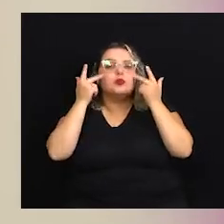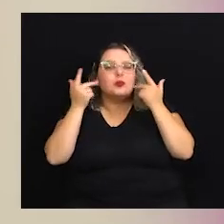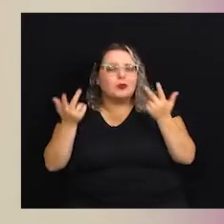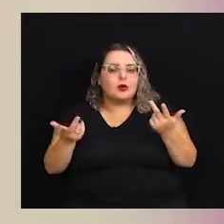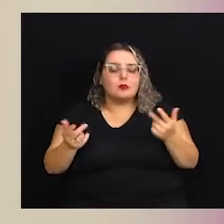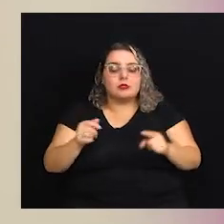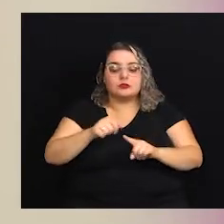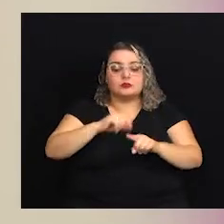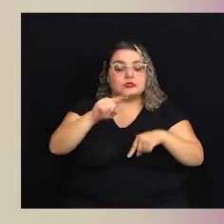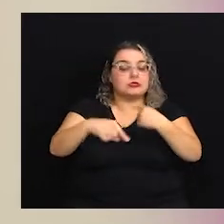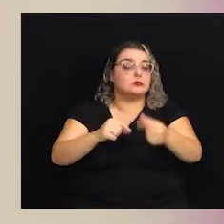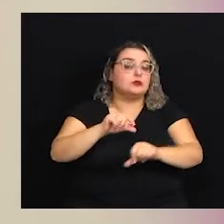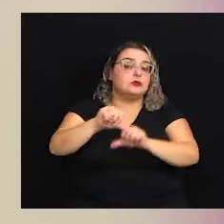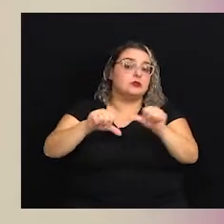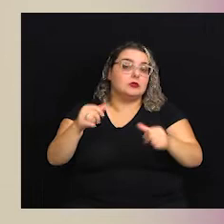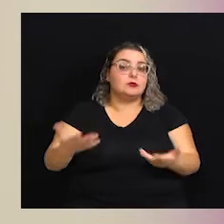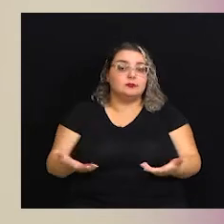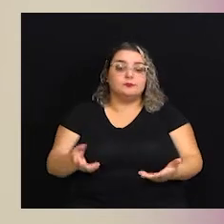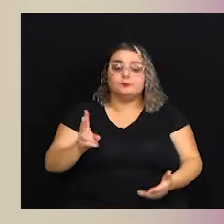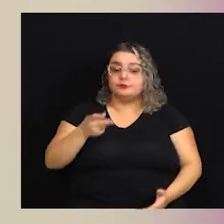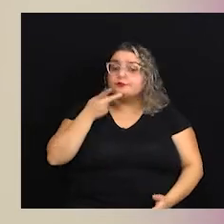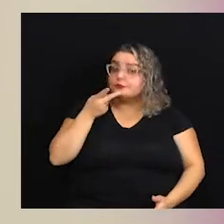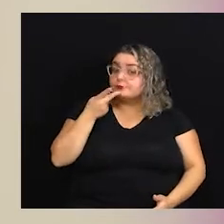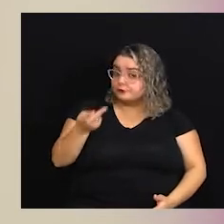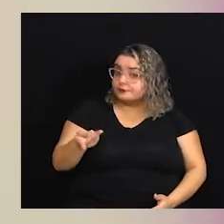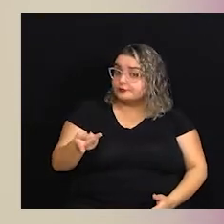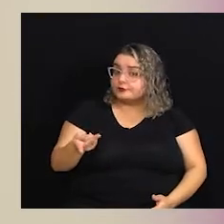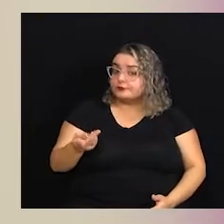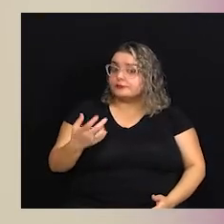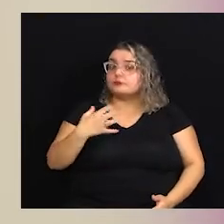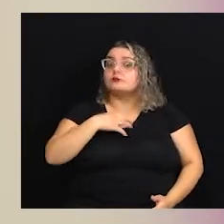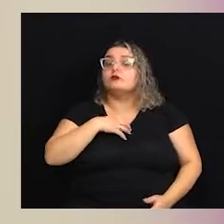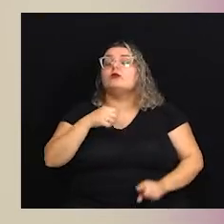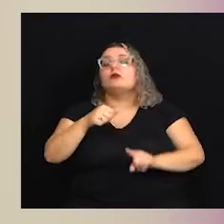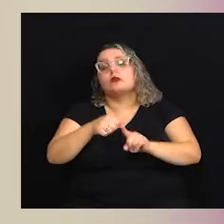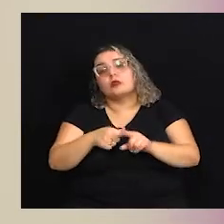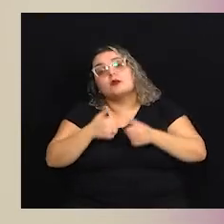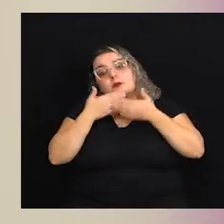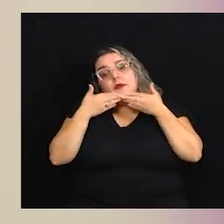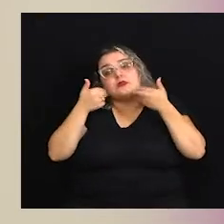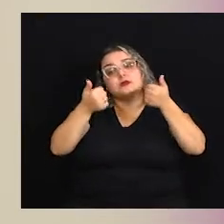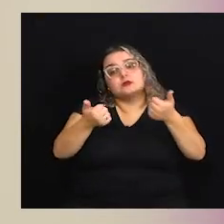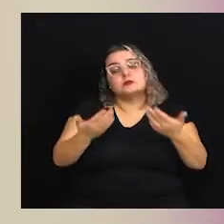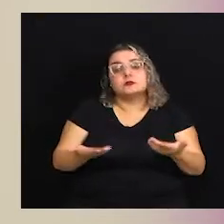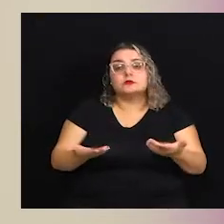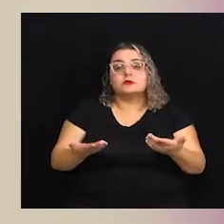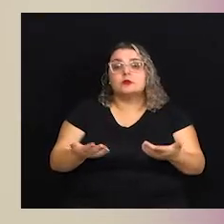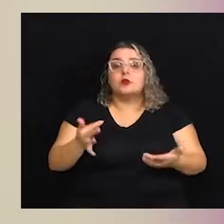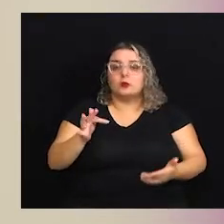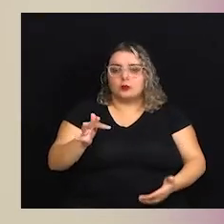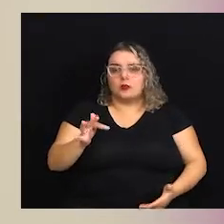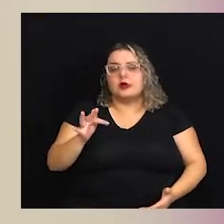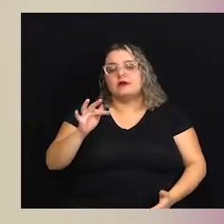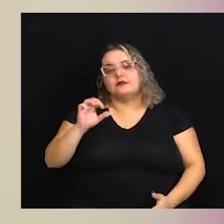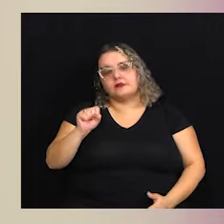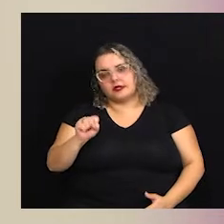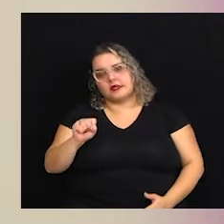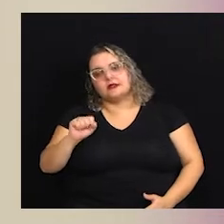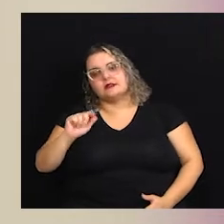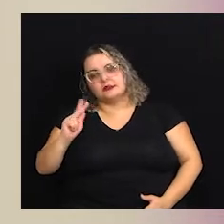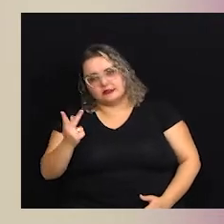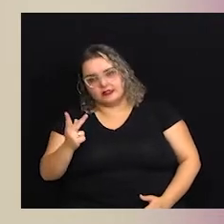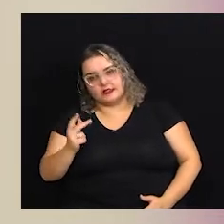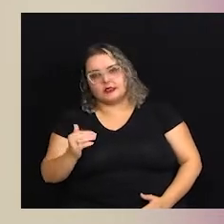estar alterado. Eu falo sempre isso para as minhas pacientes. Como você está esse mês? Esse mês eu melhorei. O FSH baixa,